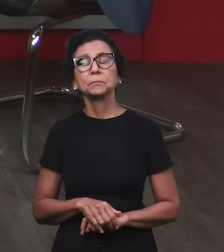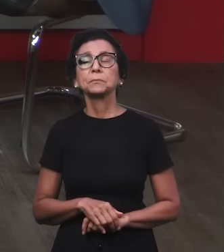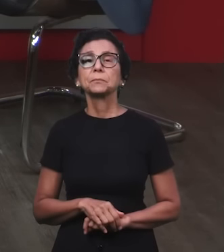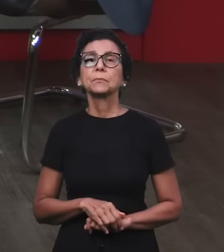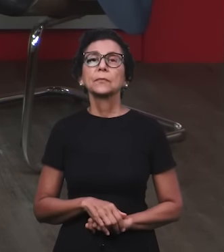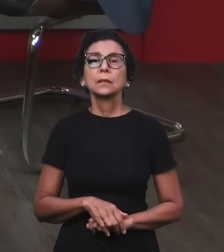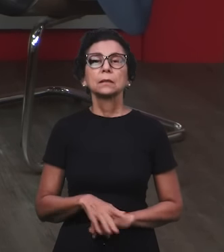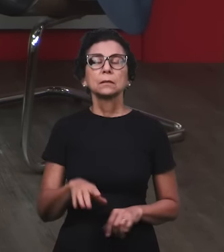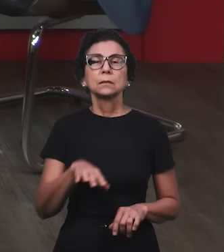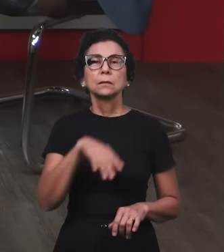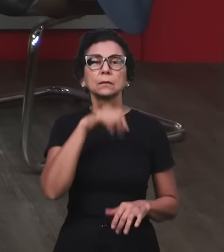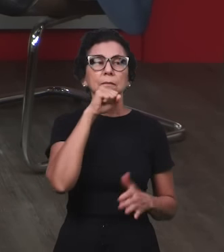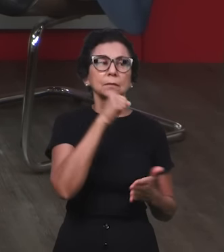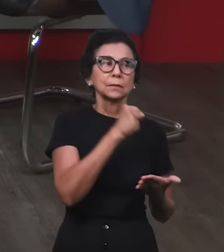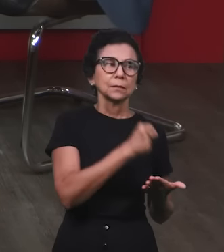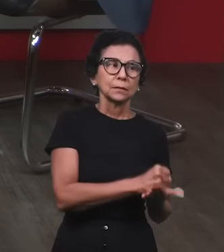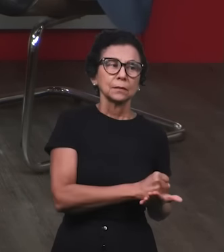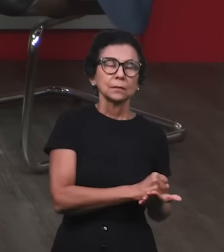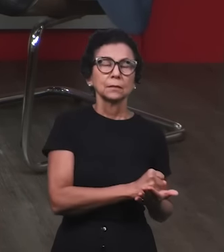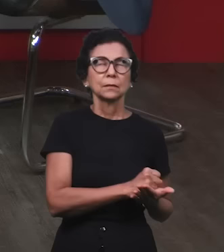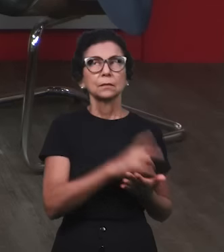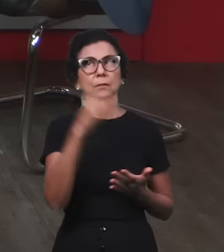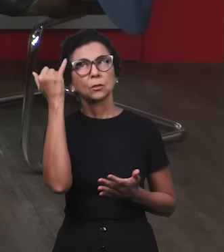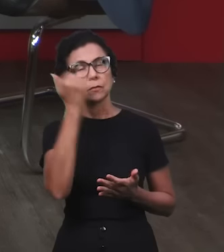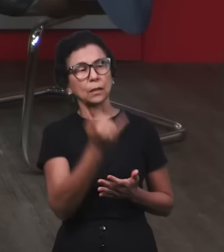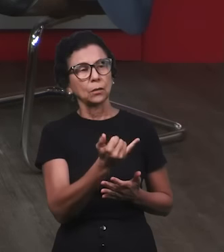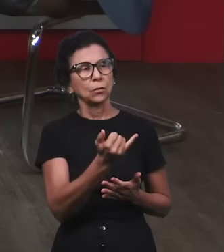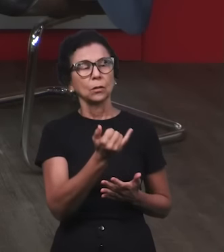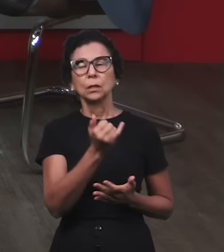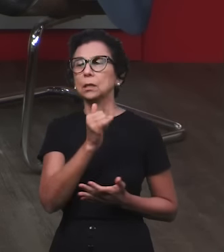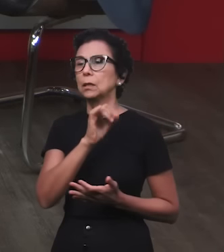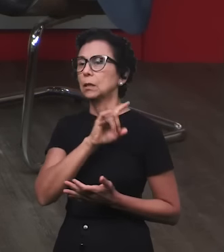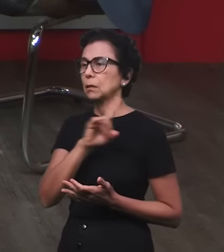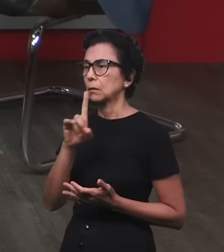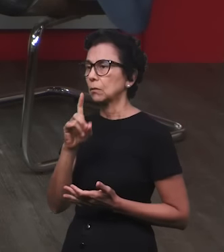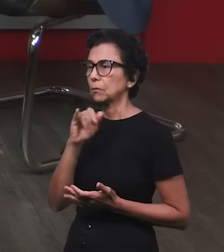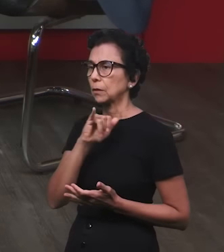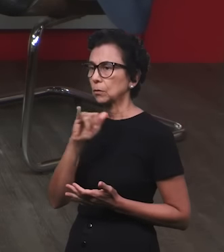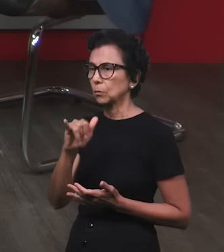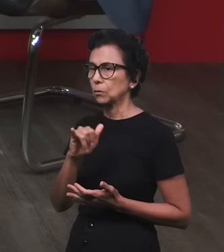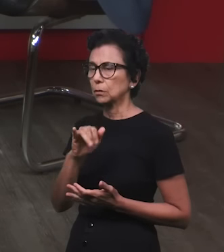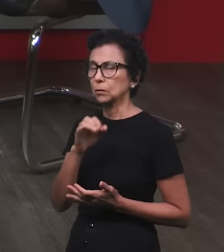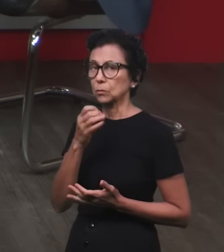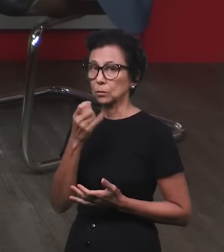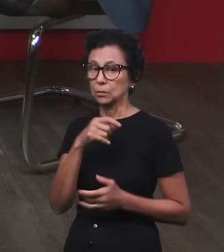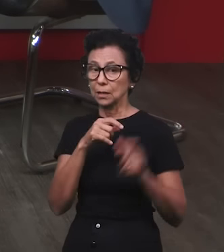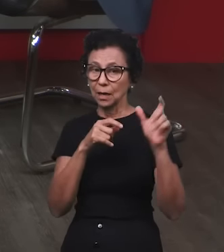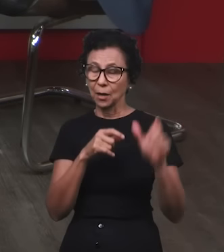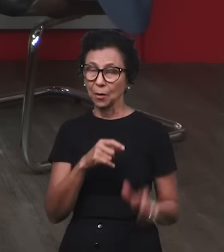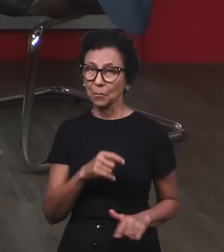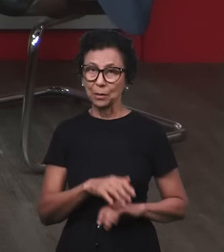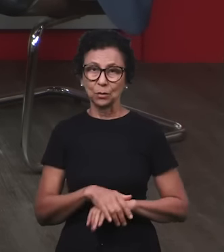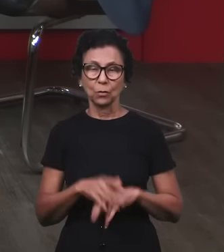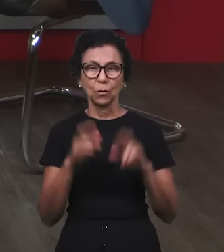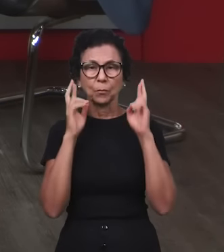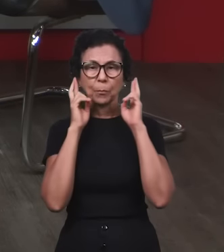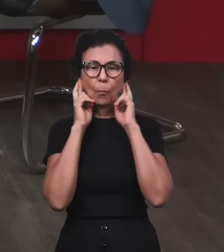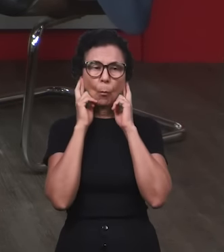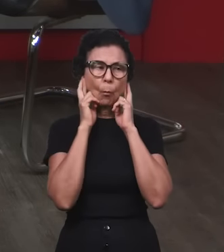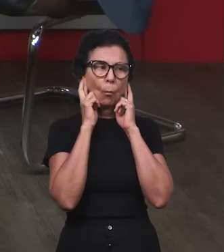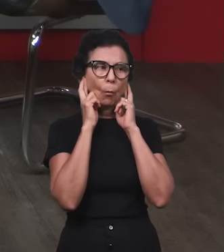Testamento aquilo que é aquela guerra, né? O senhor falou, o senhor não falou. E quando o homem não quer ouvir, sempre vem